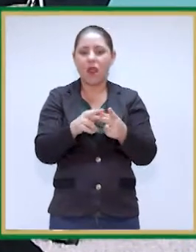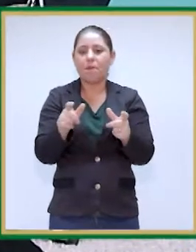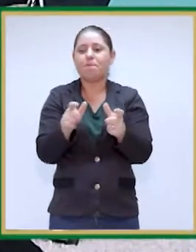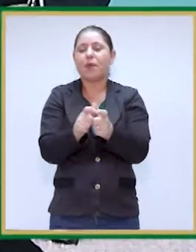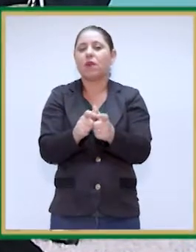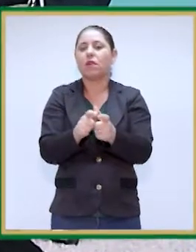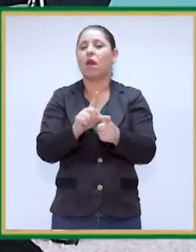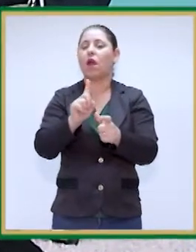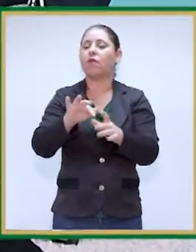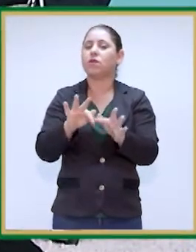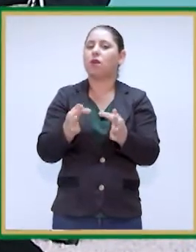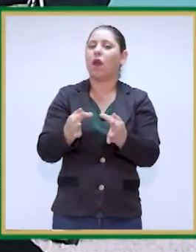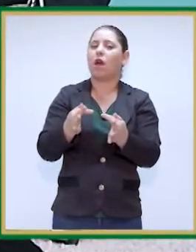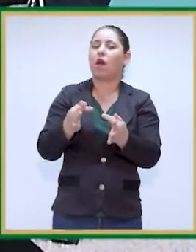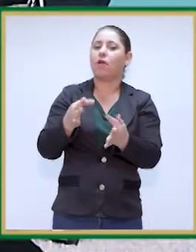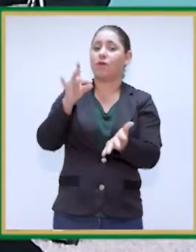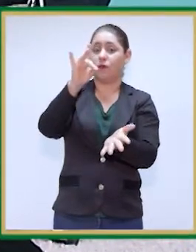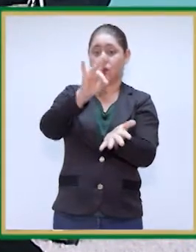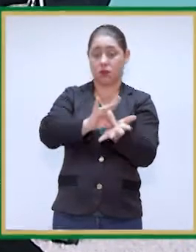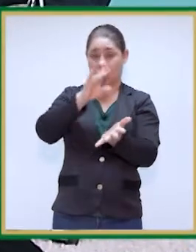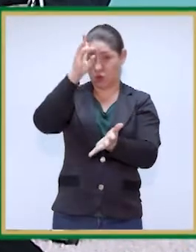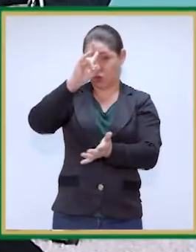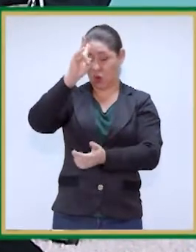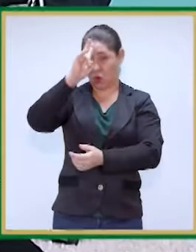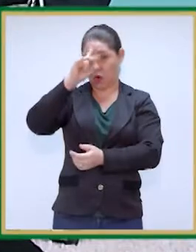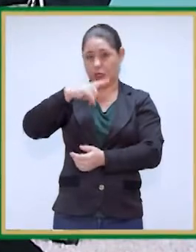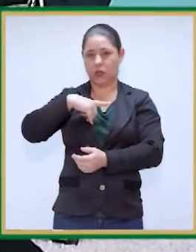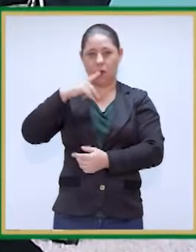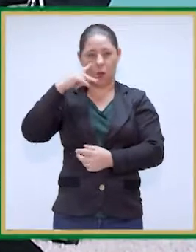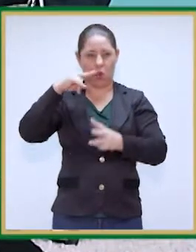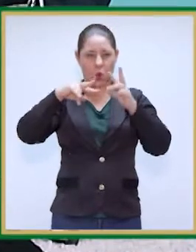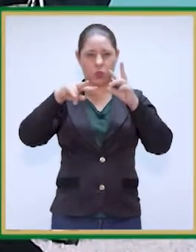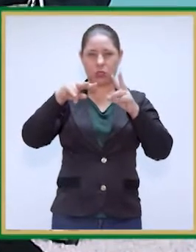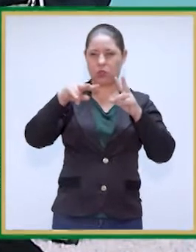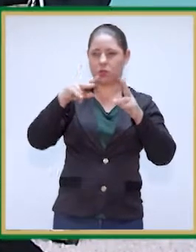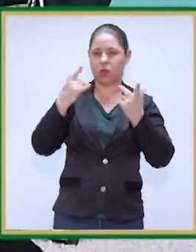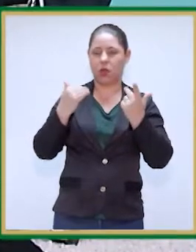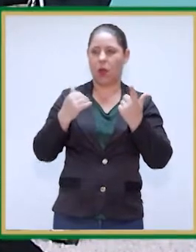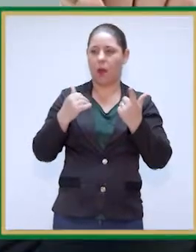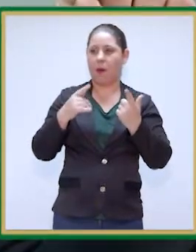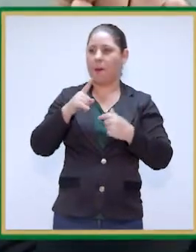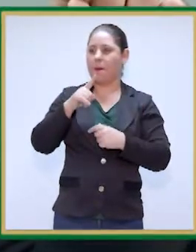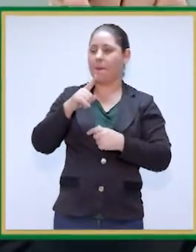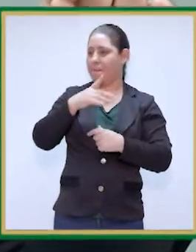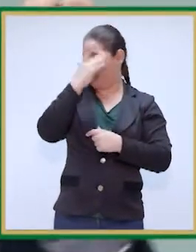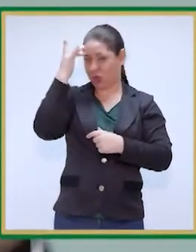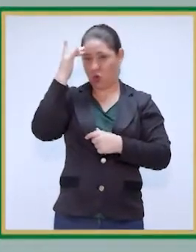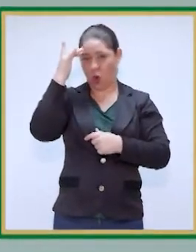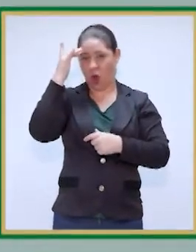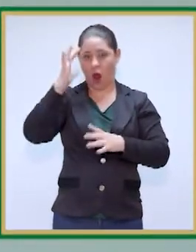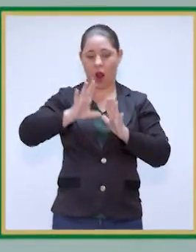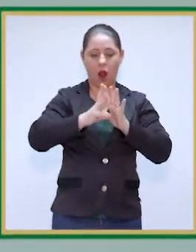mais brandas. Então, isso é uma realidade histórica. Então, a gente vai sair do olho por olho, dente por dente. Sim. Então, a pessoa furtava, cortava a